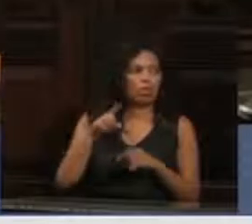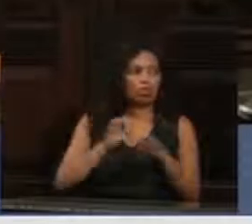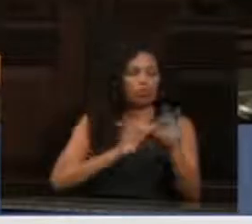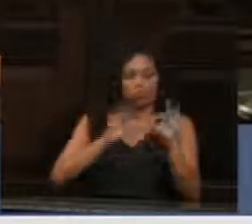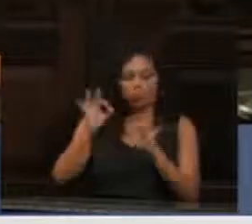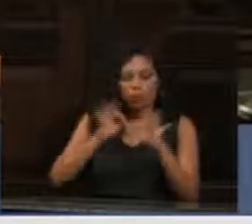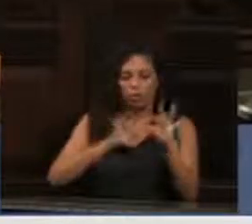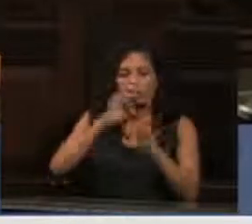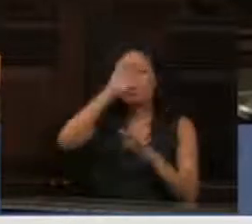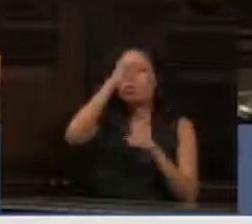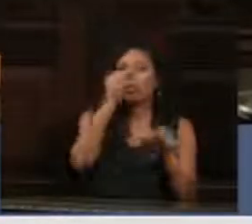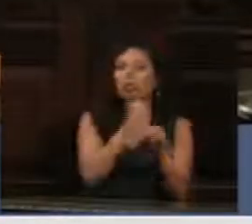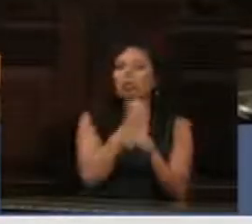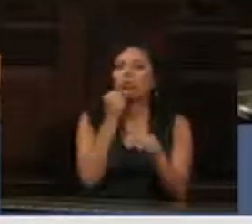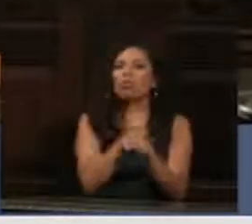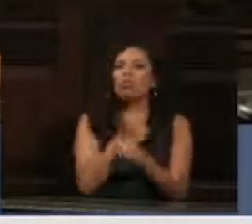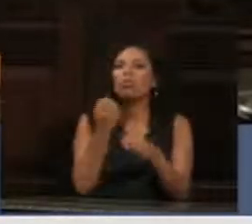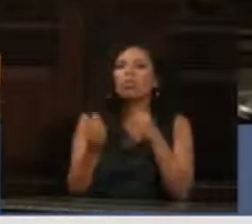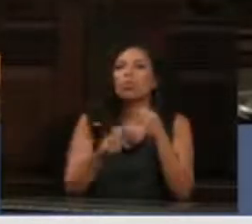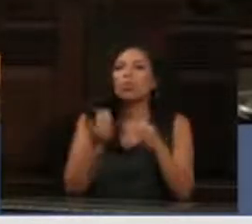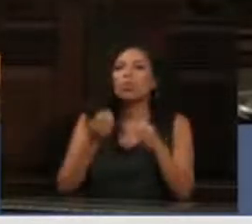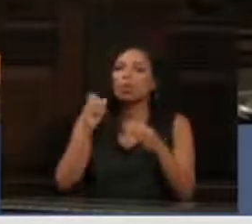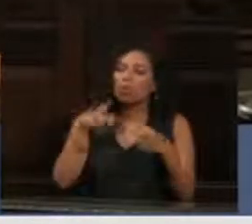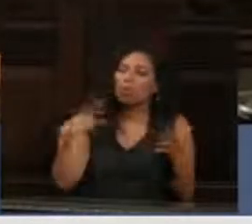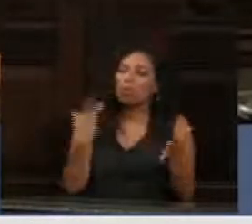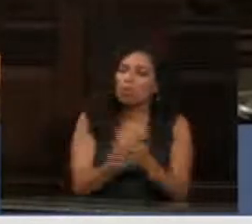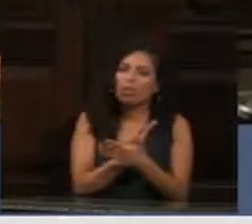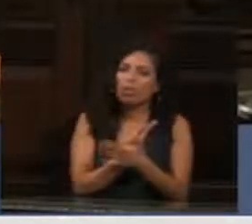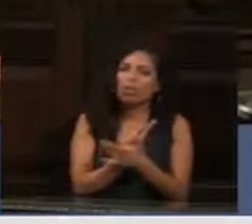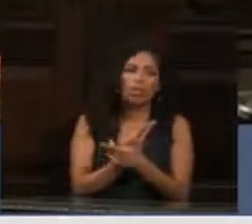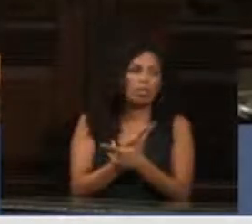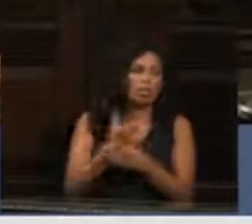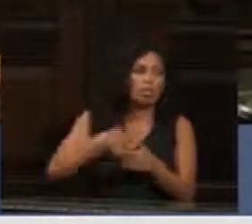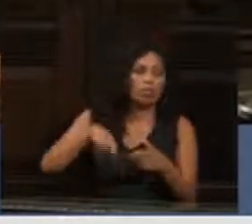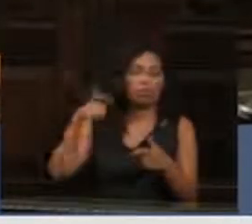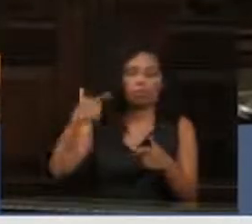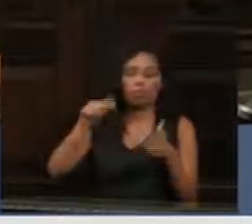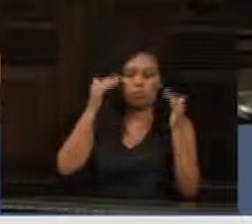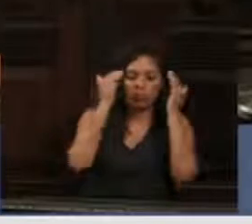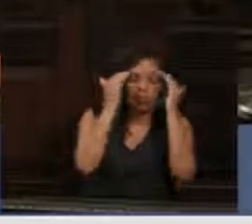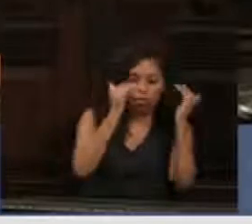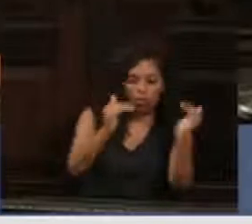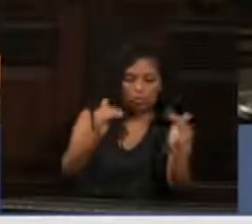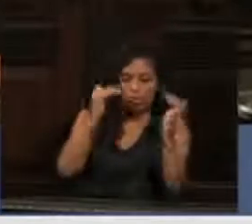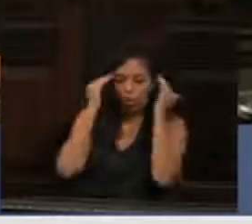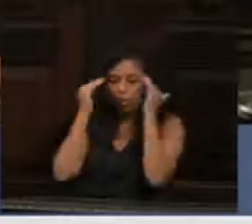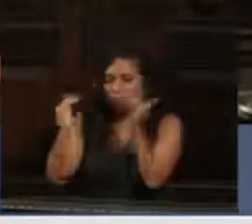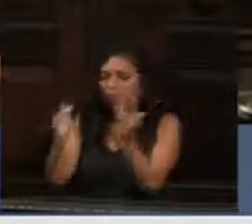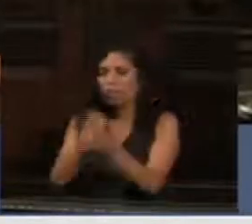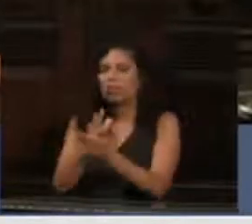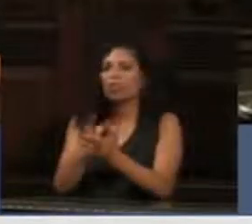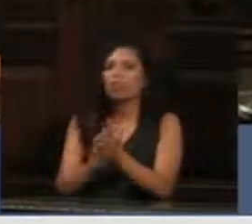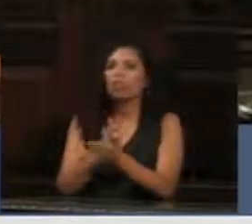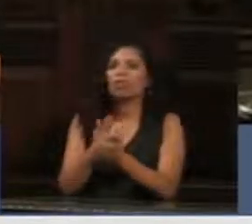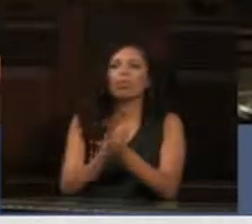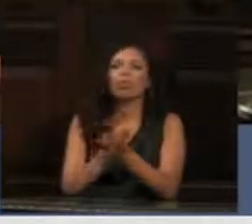aquela obra lá. É um absurdo. Eles não têm respeito a nada.